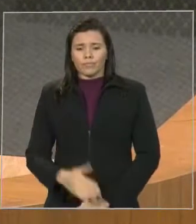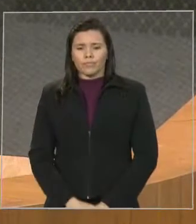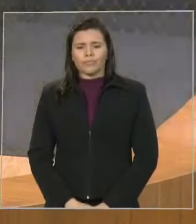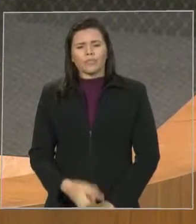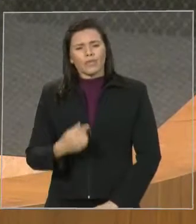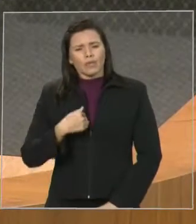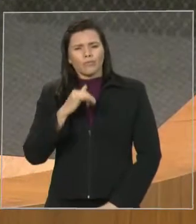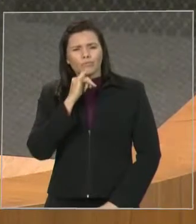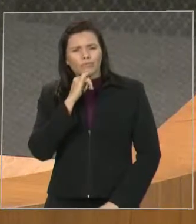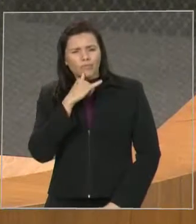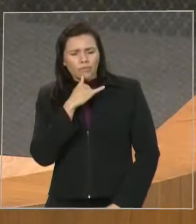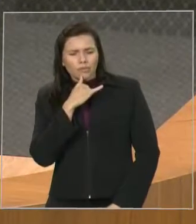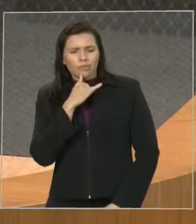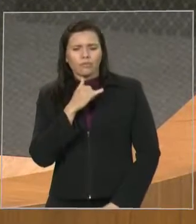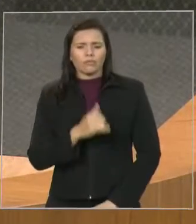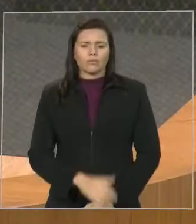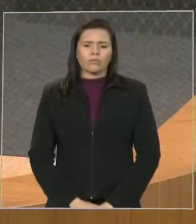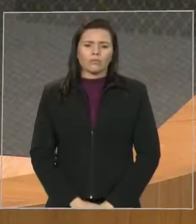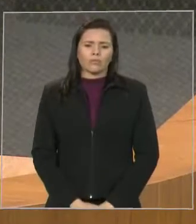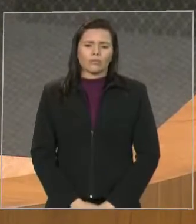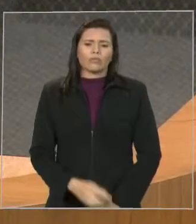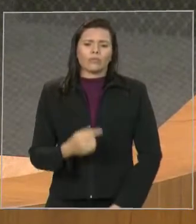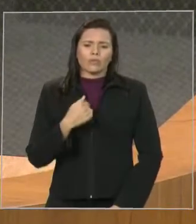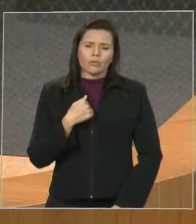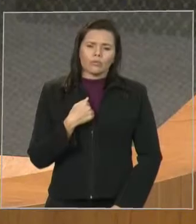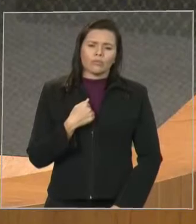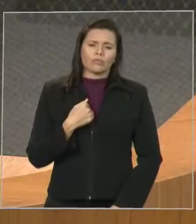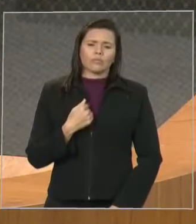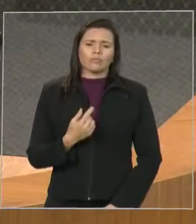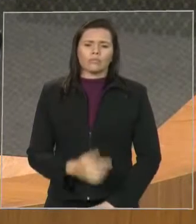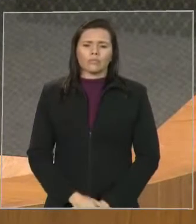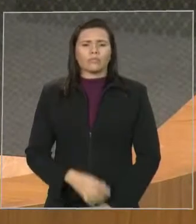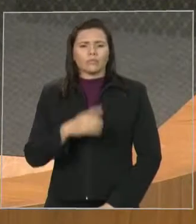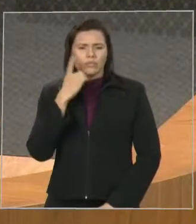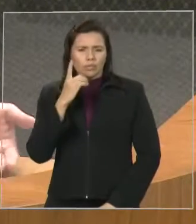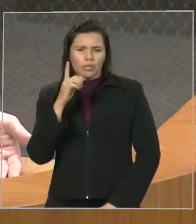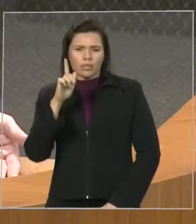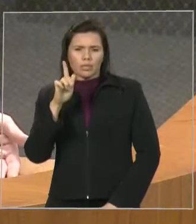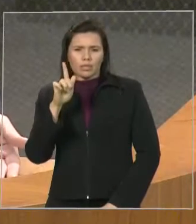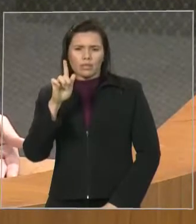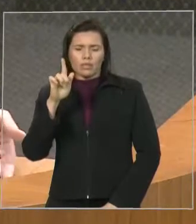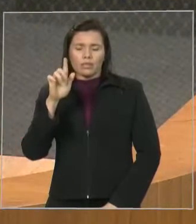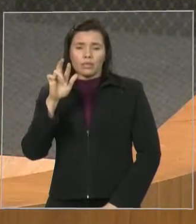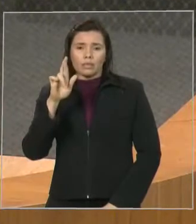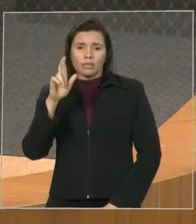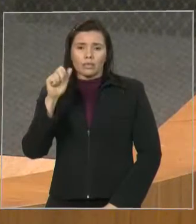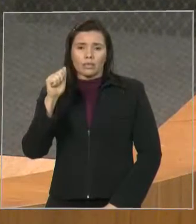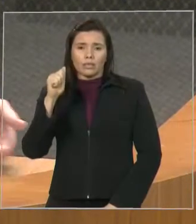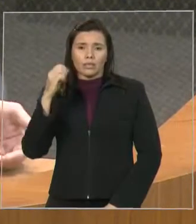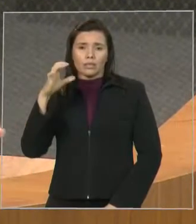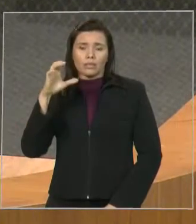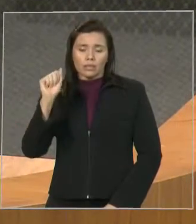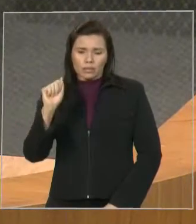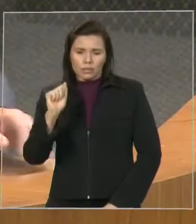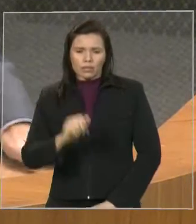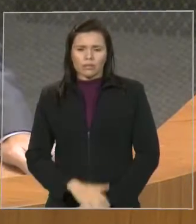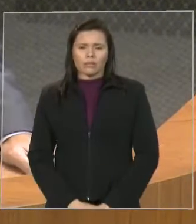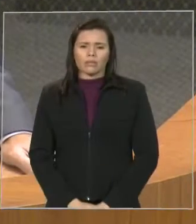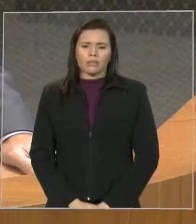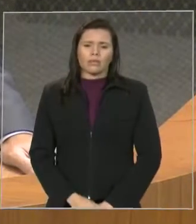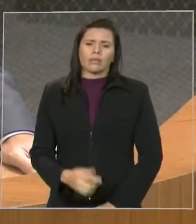pesares, apesar de tanto tempo depois, deputada Graça, mais de um mês depois, mas é a oportunidade que nós estamos tendo na